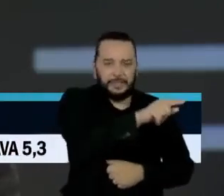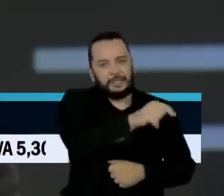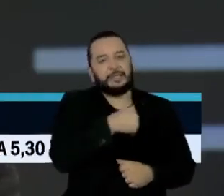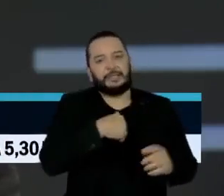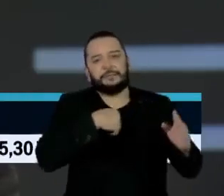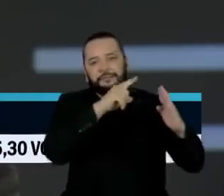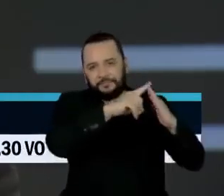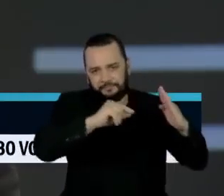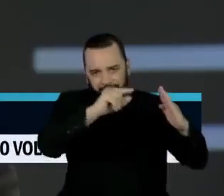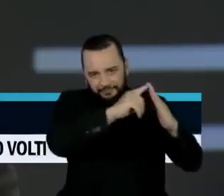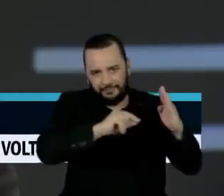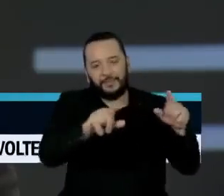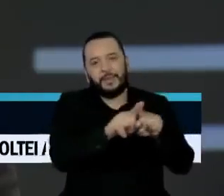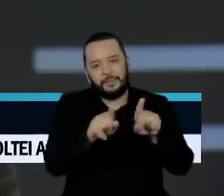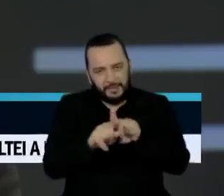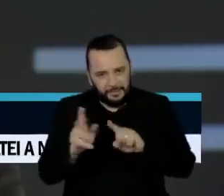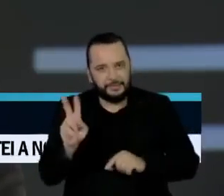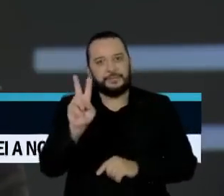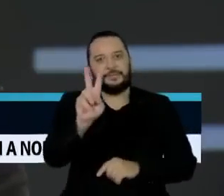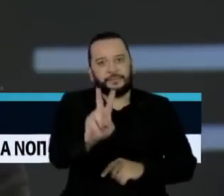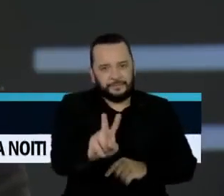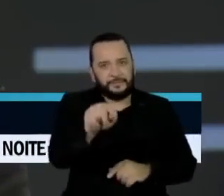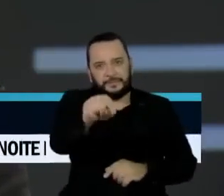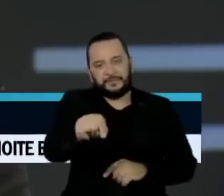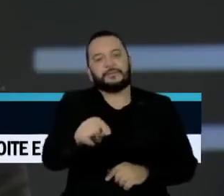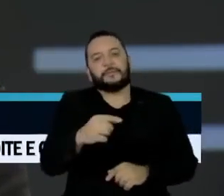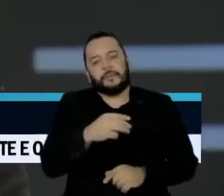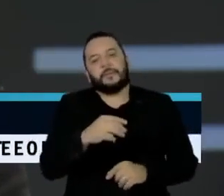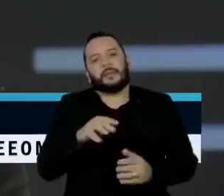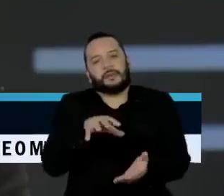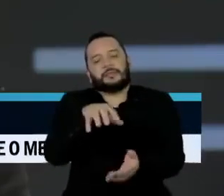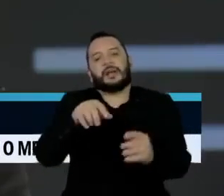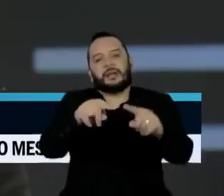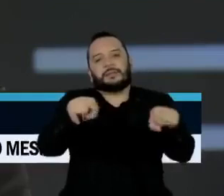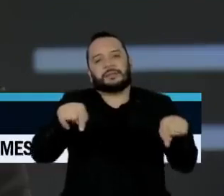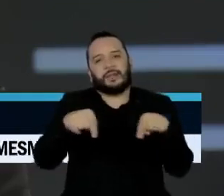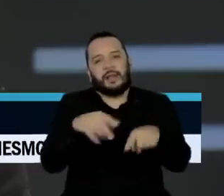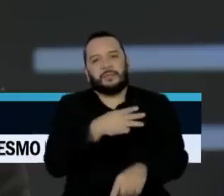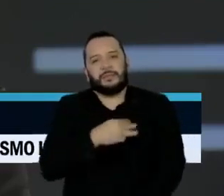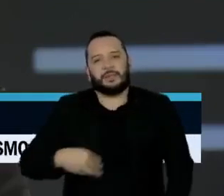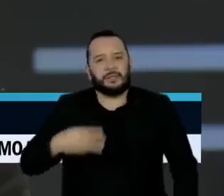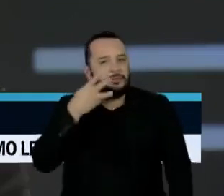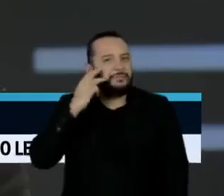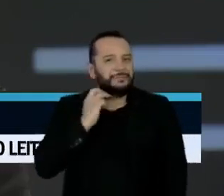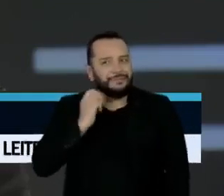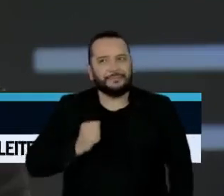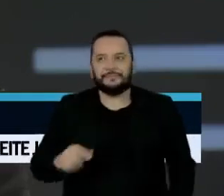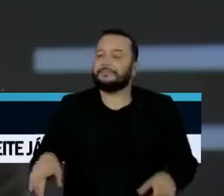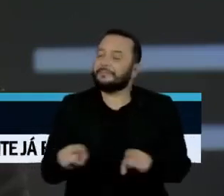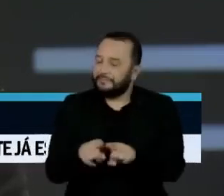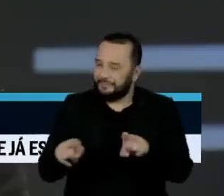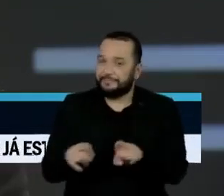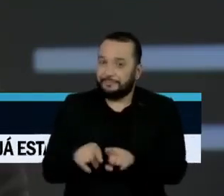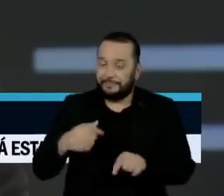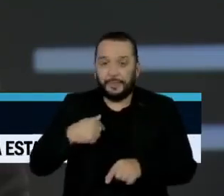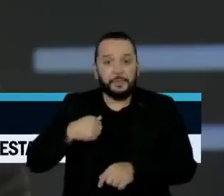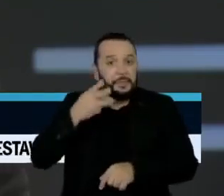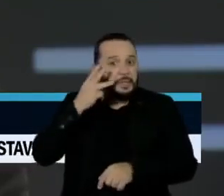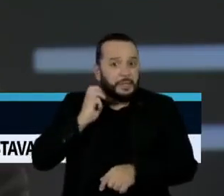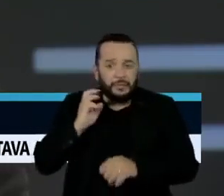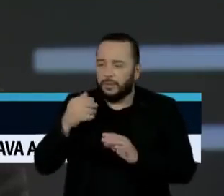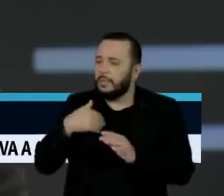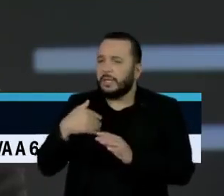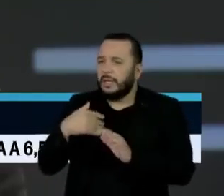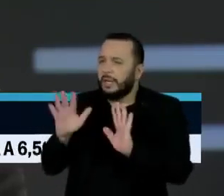ministro acesso também ao gabinete do Presidente da República é e esse áudio em que o ministro diz que os está